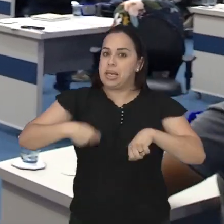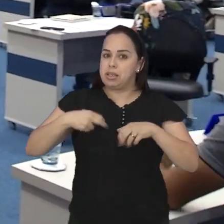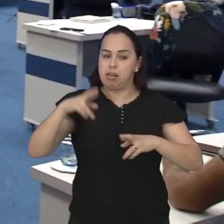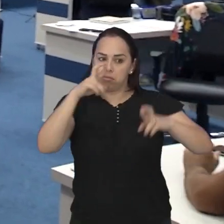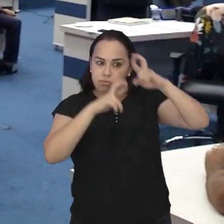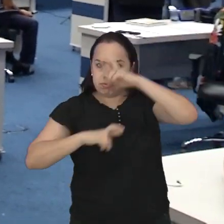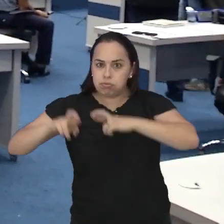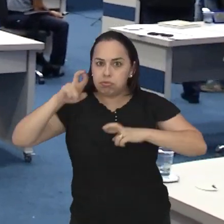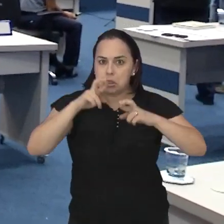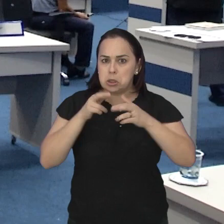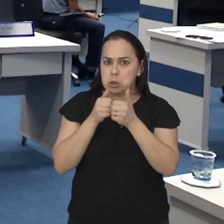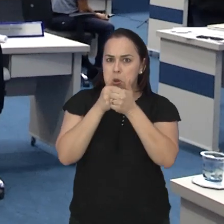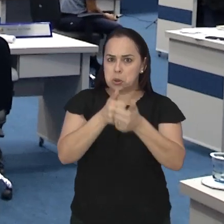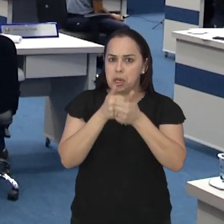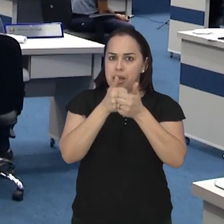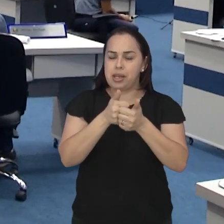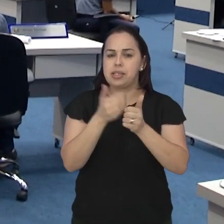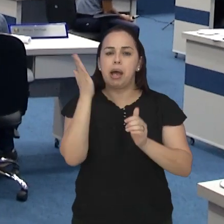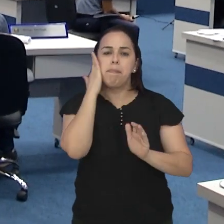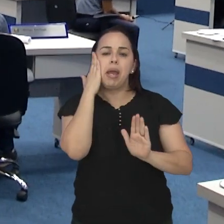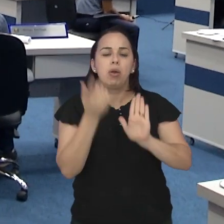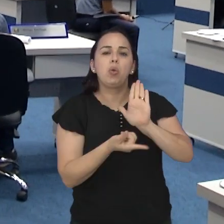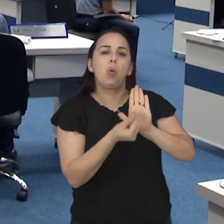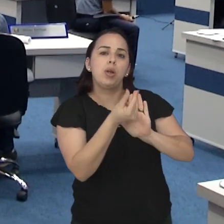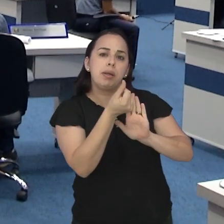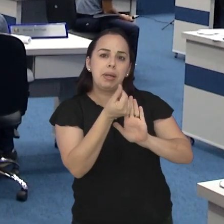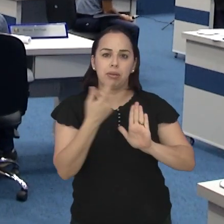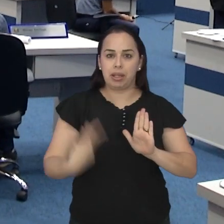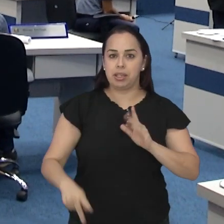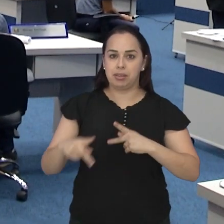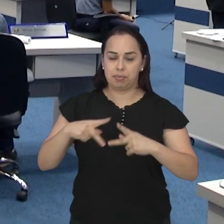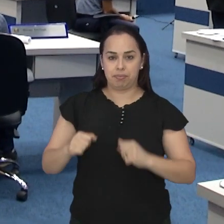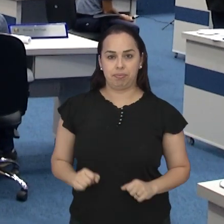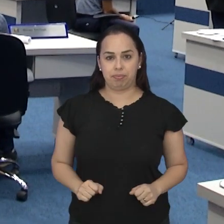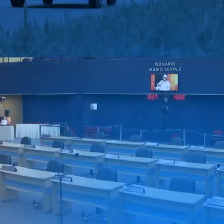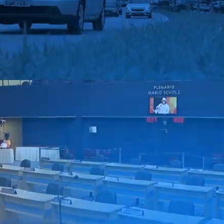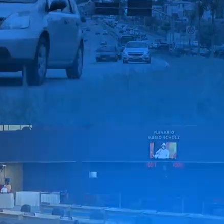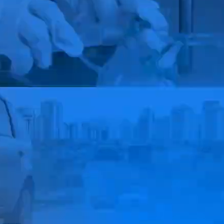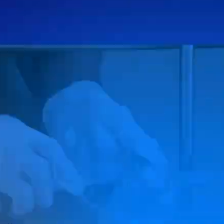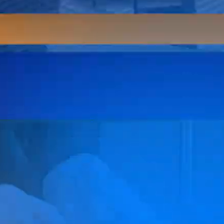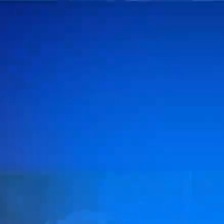acompanhar e fiscalizar as ações que compõem o orçamento da cidade.